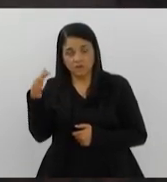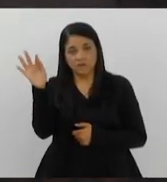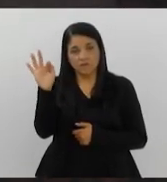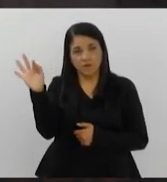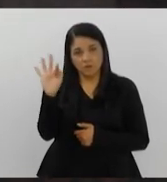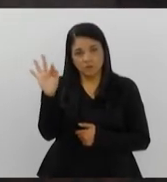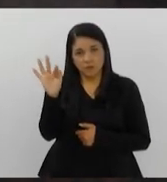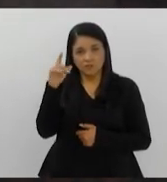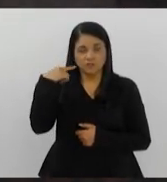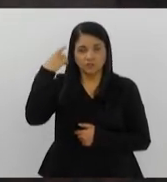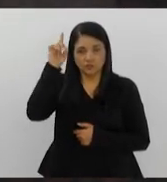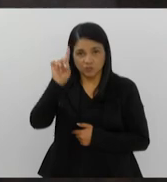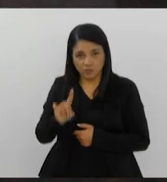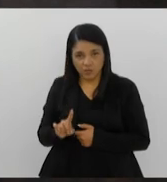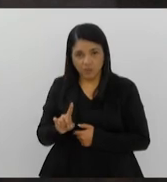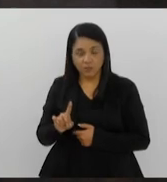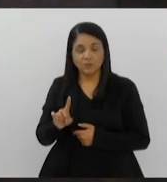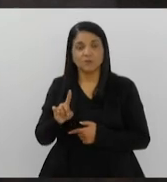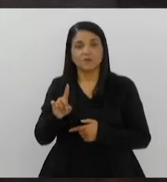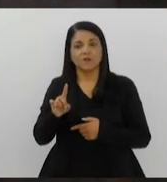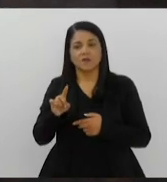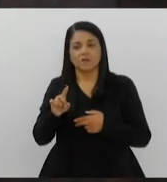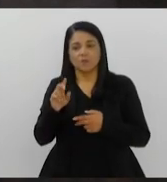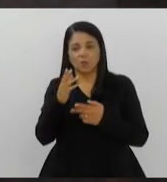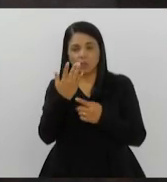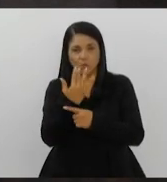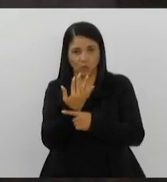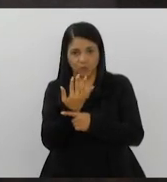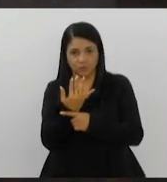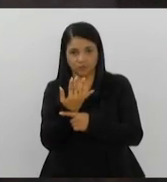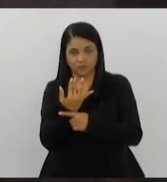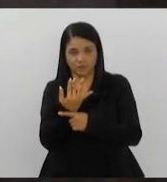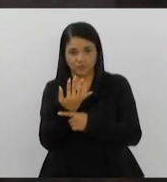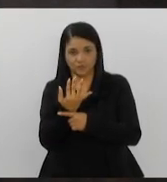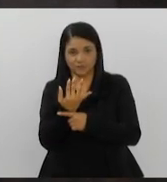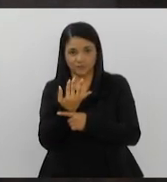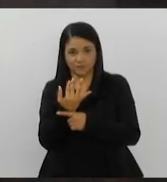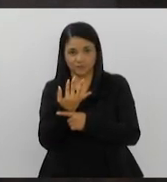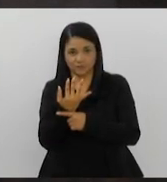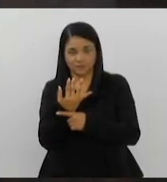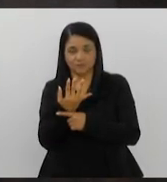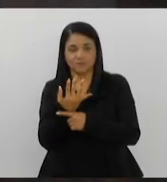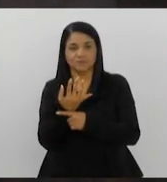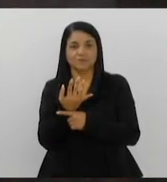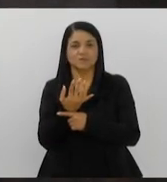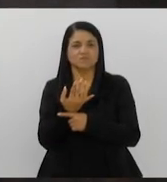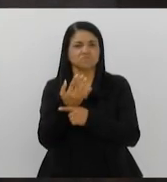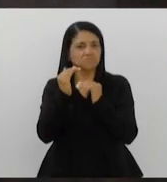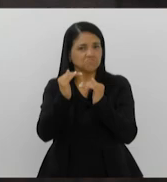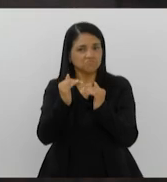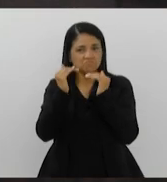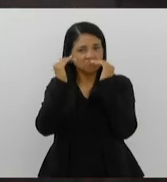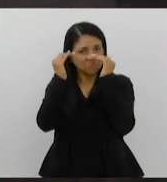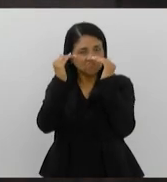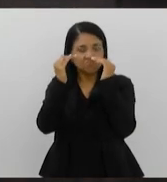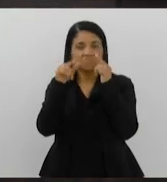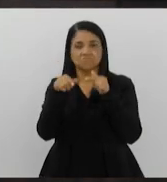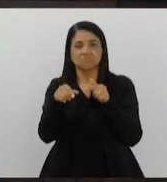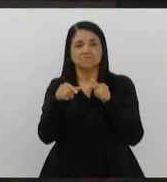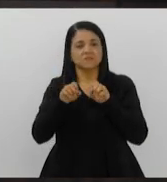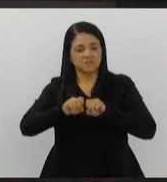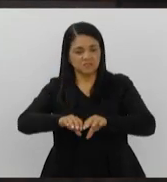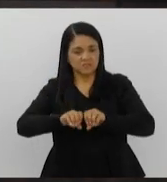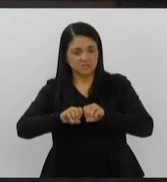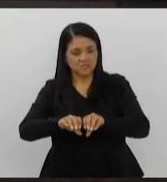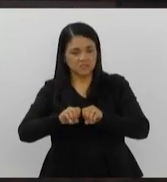direito da Universidade do Estado do Rio de Janeiro uerg uma das mais conceitu instituições de ensino